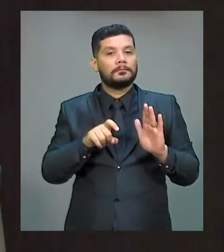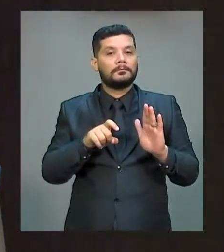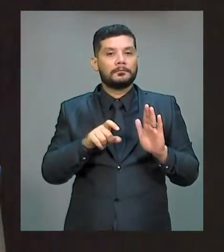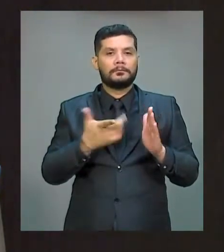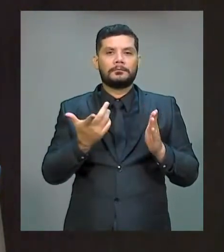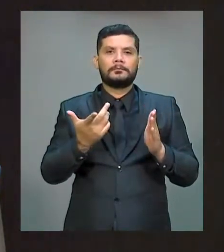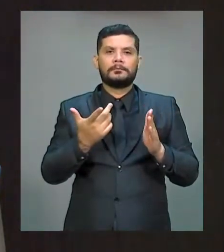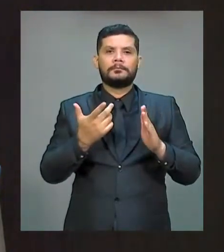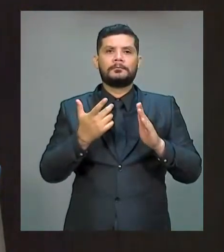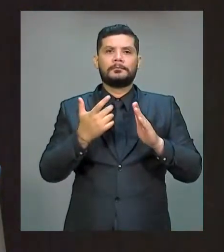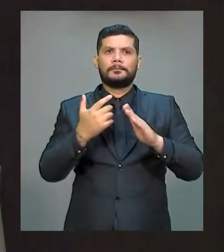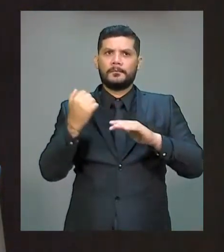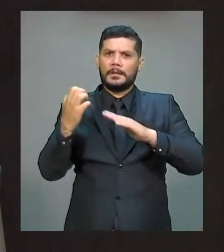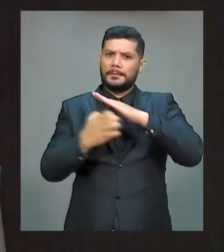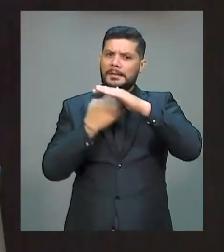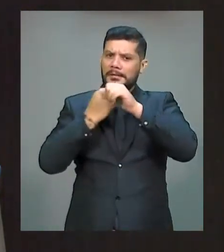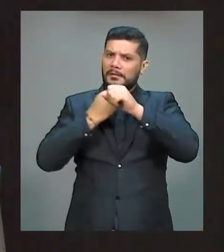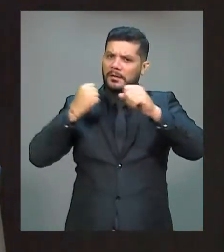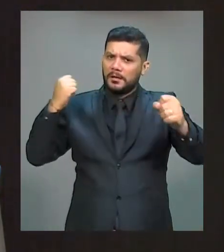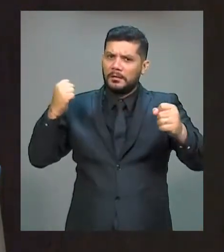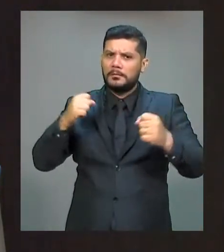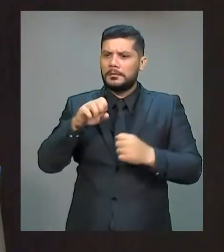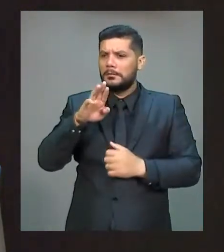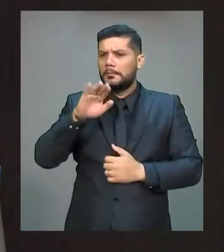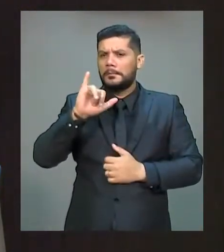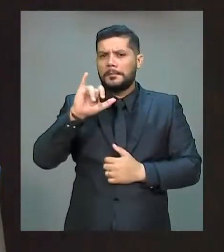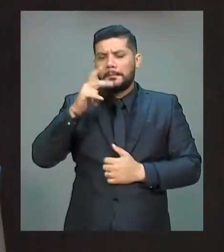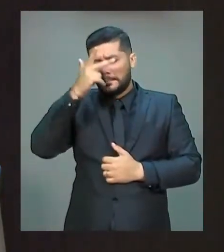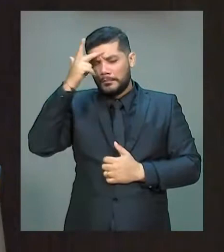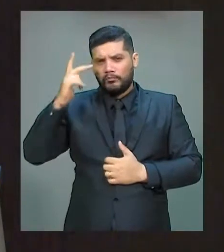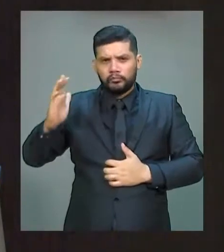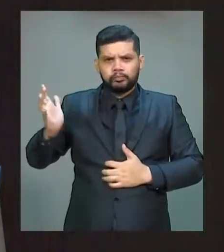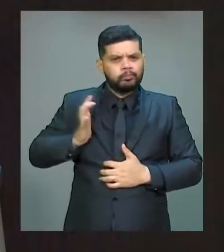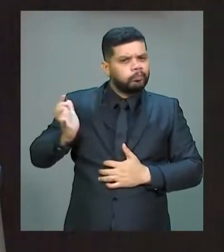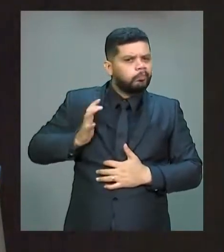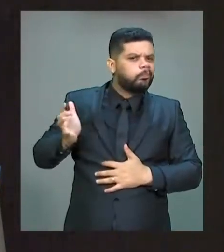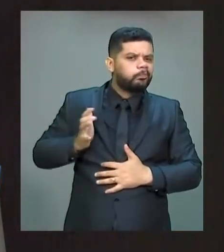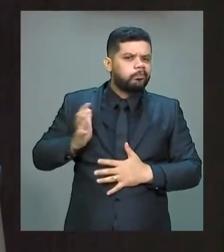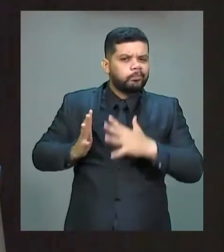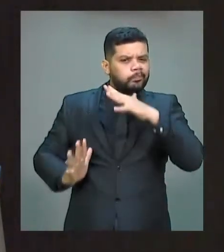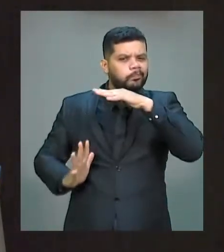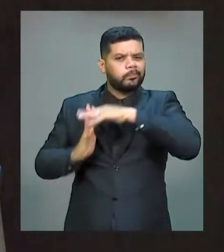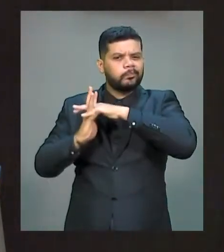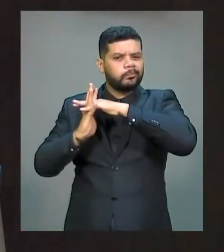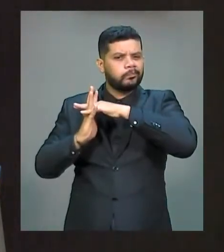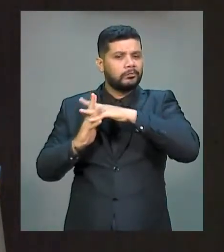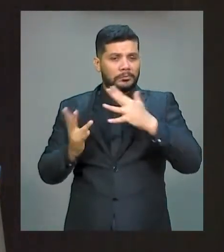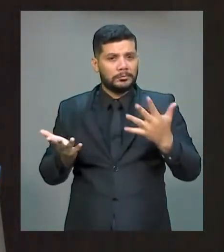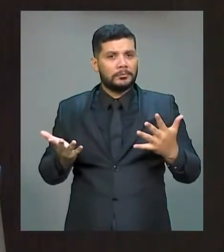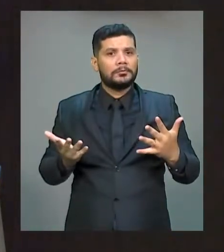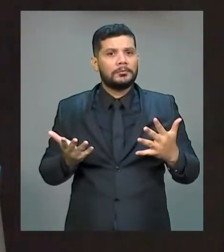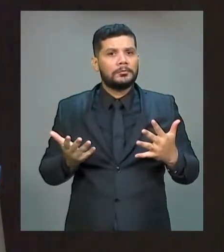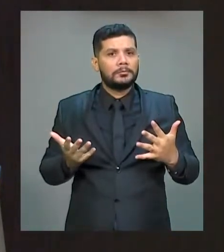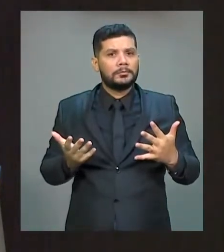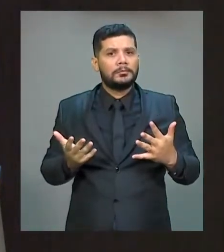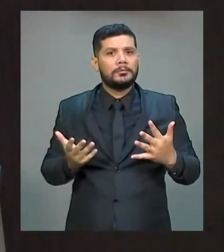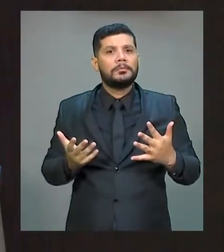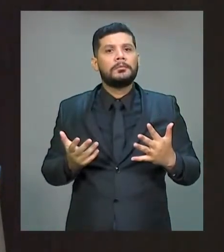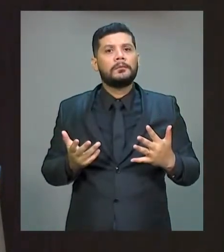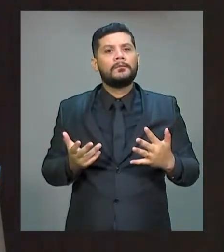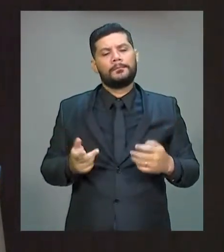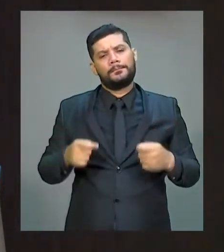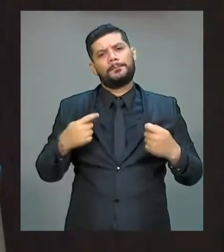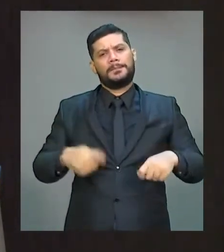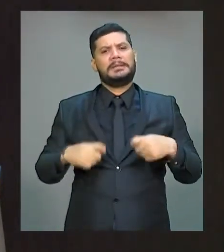mega empresas, aos bilionários. É necessário enfrentar o genocídio que